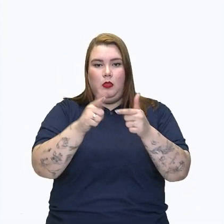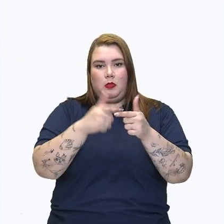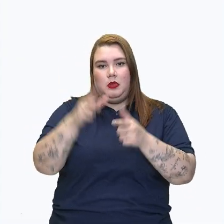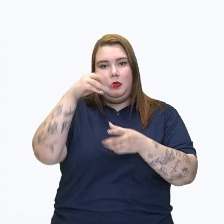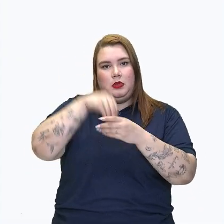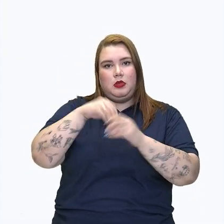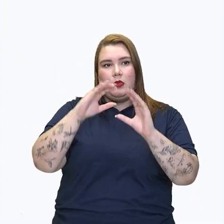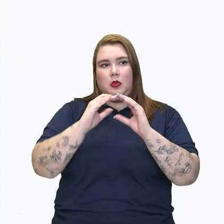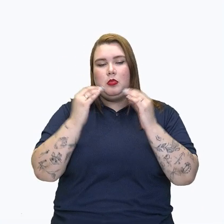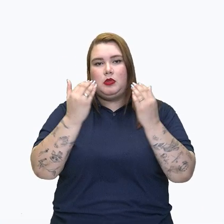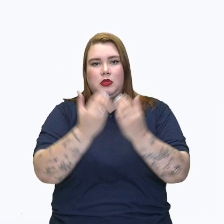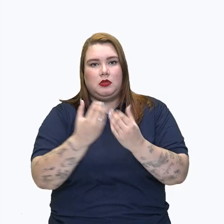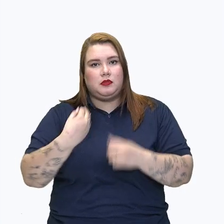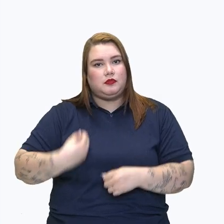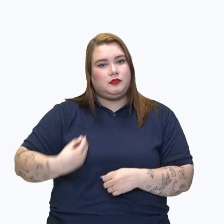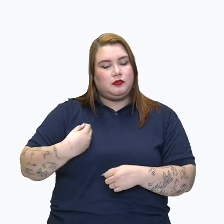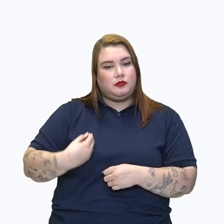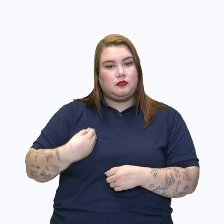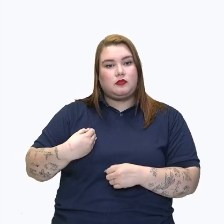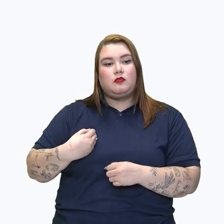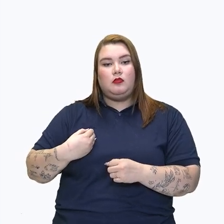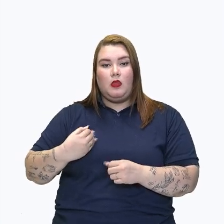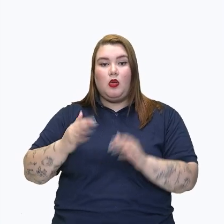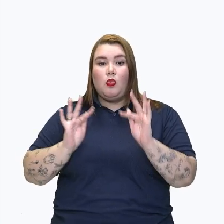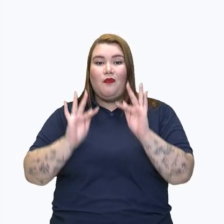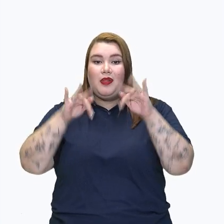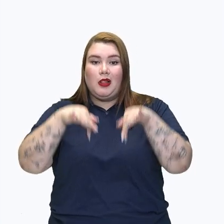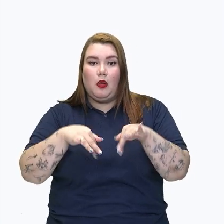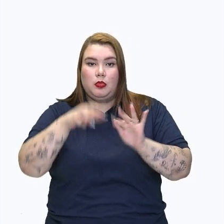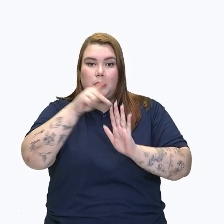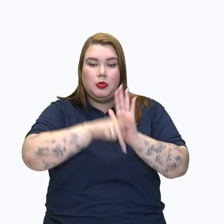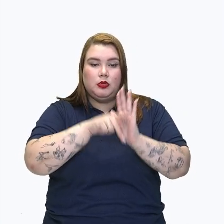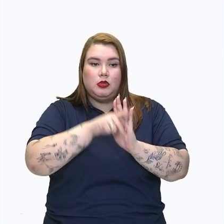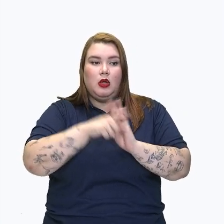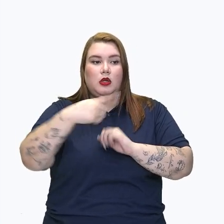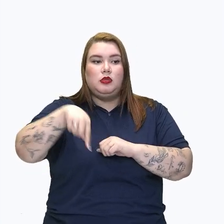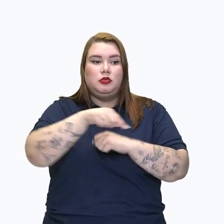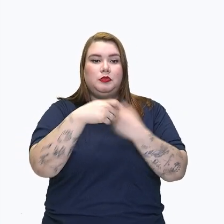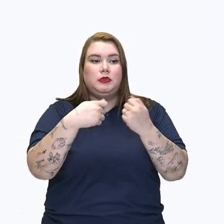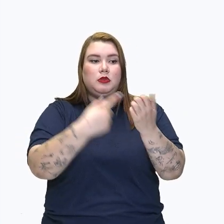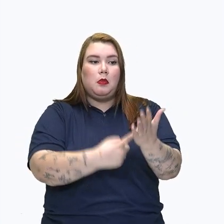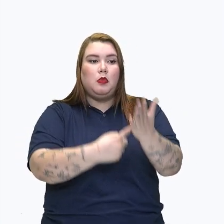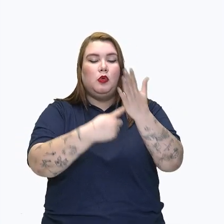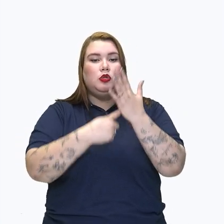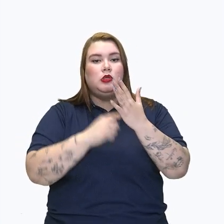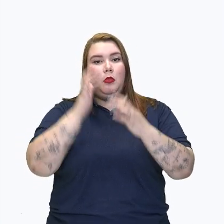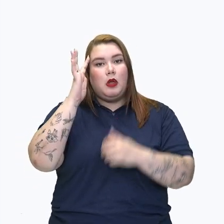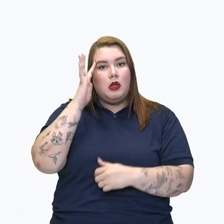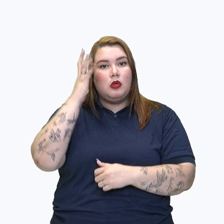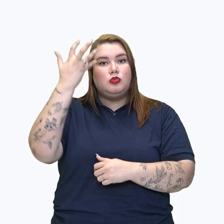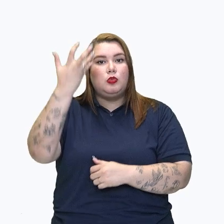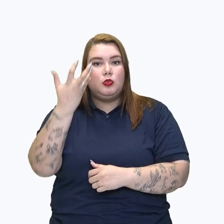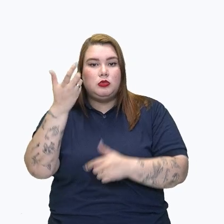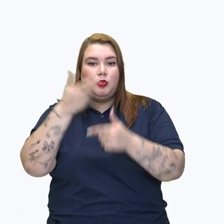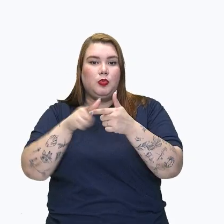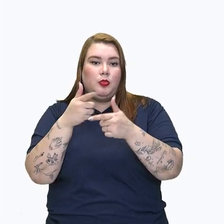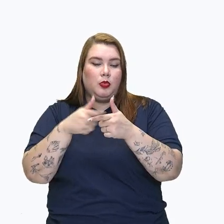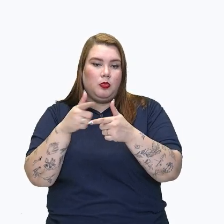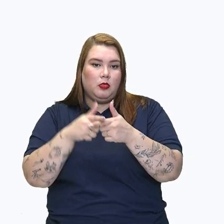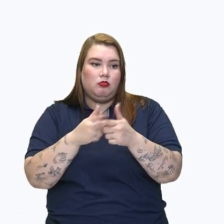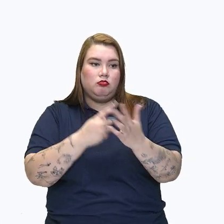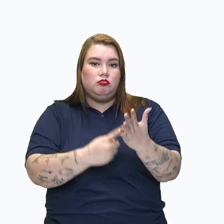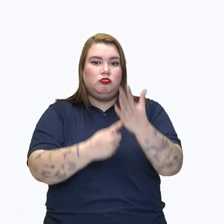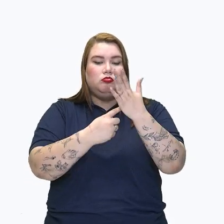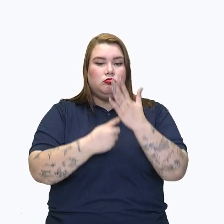comunidade, da sua realidade, e ao final eles vão ter que pensar uma resolução, e essa resolução para esse problema vai vir em formato